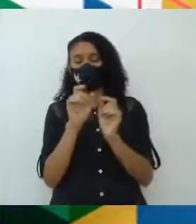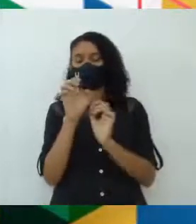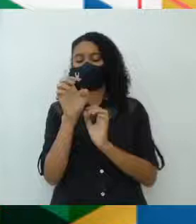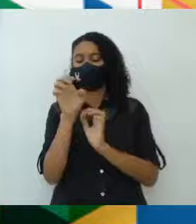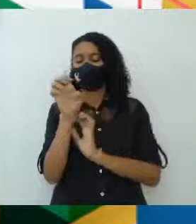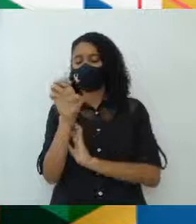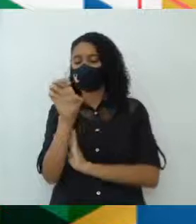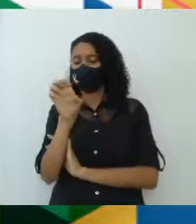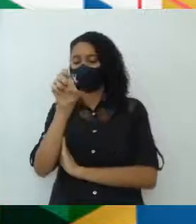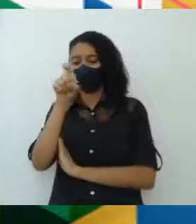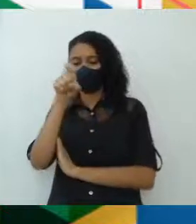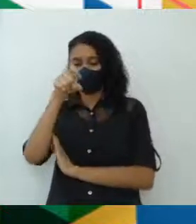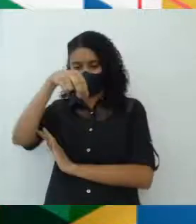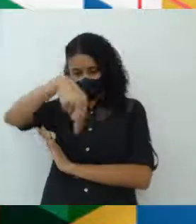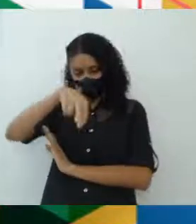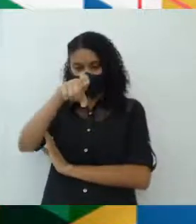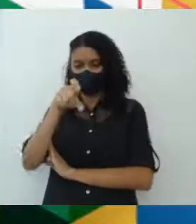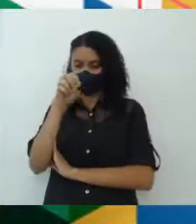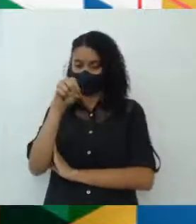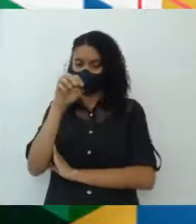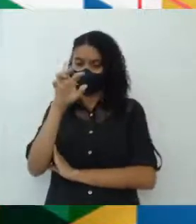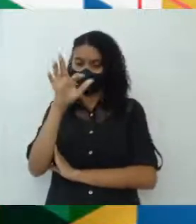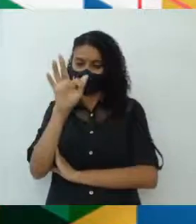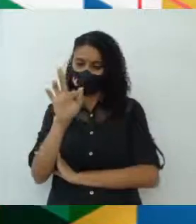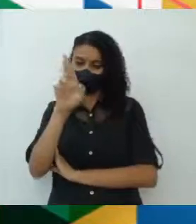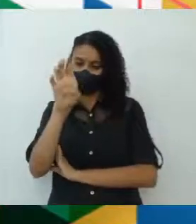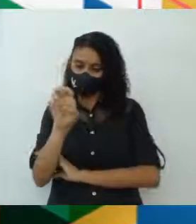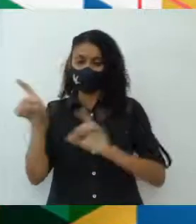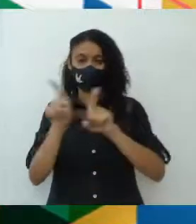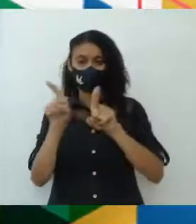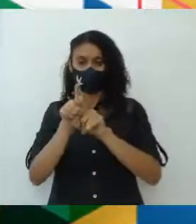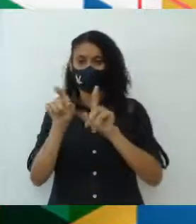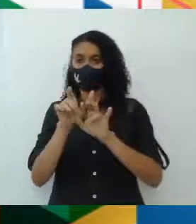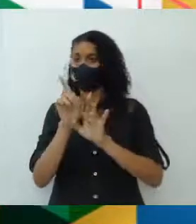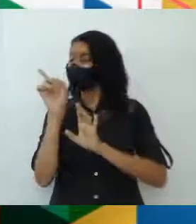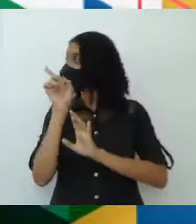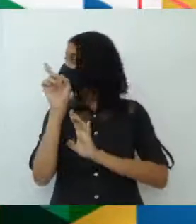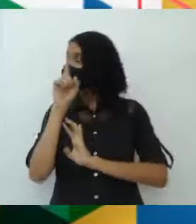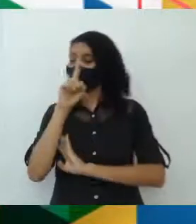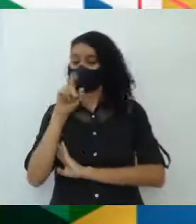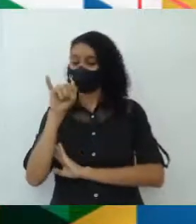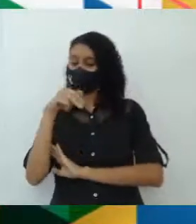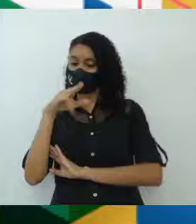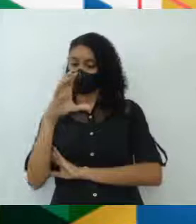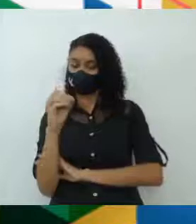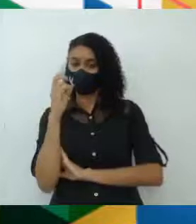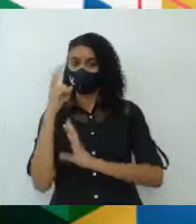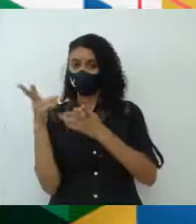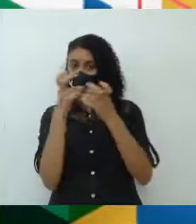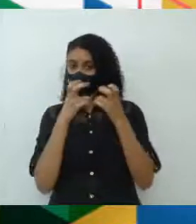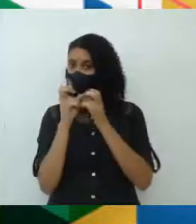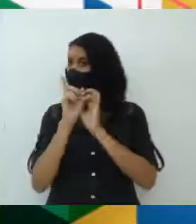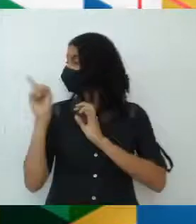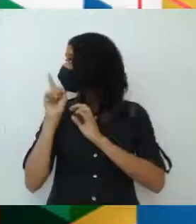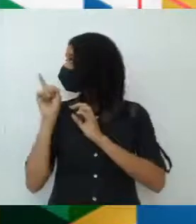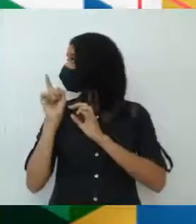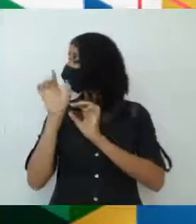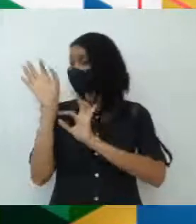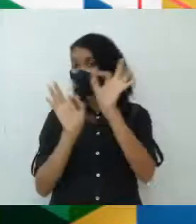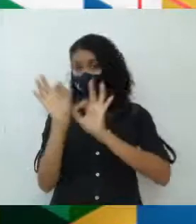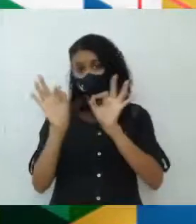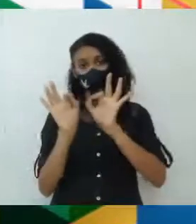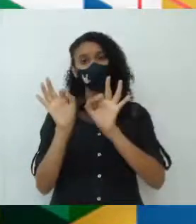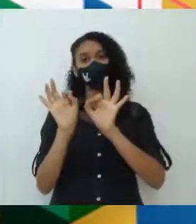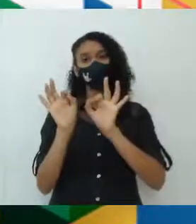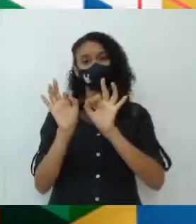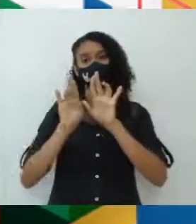enxofre e os átomos de zinco, né? Então, se a gente observa a geometria, a gente vai ver que eles estão dispostos de